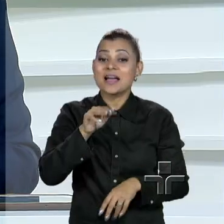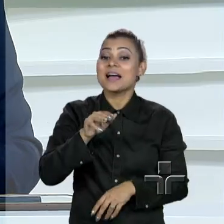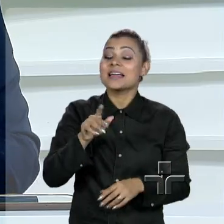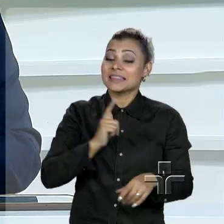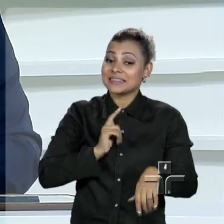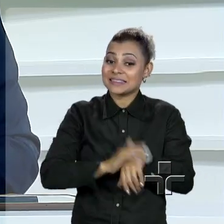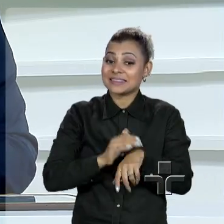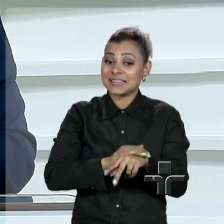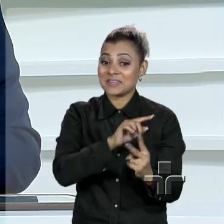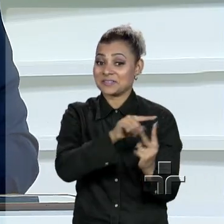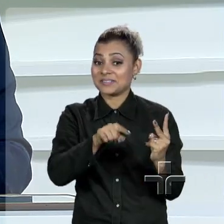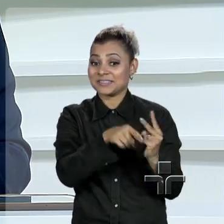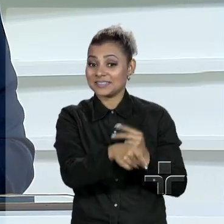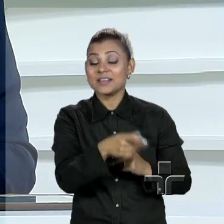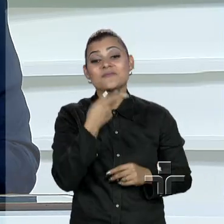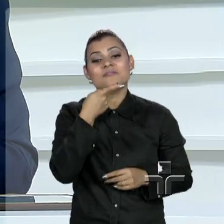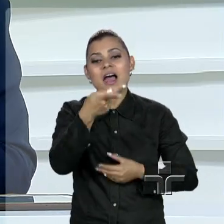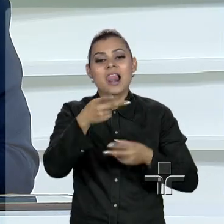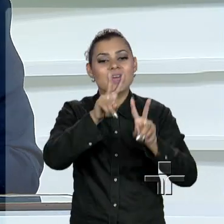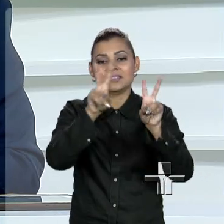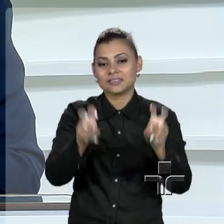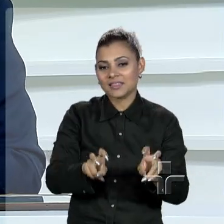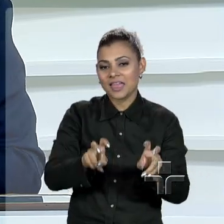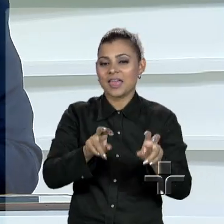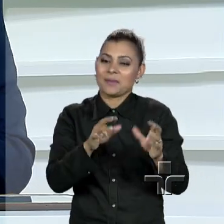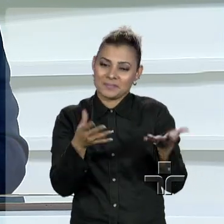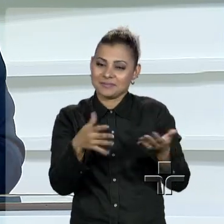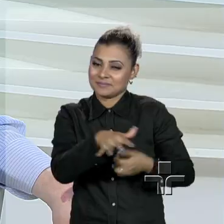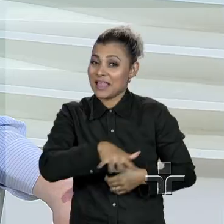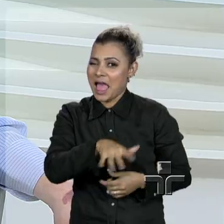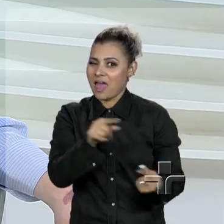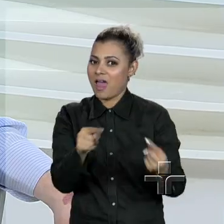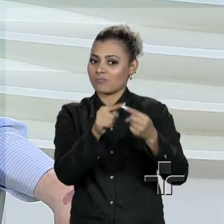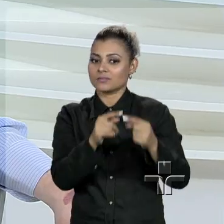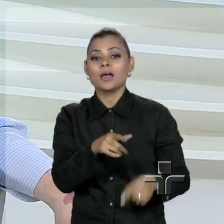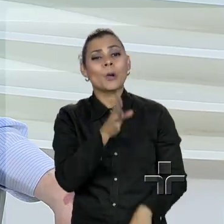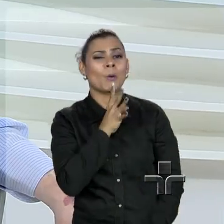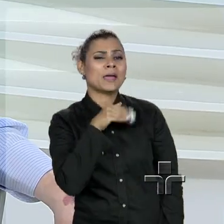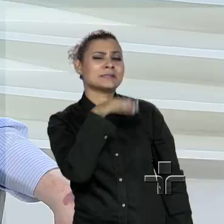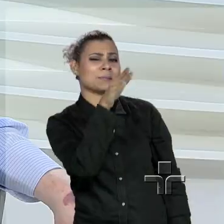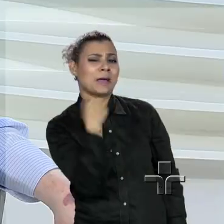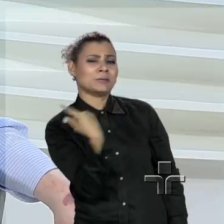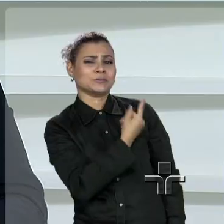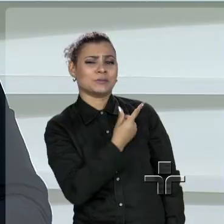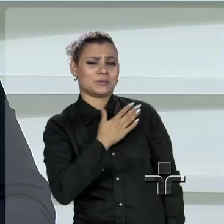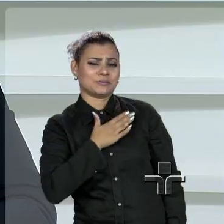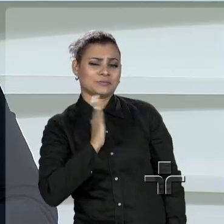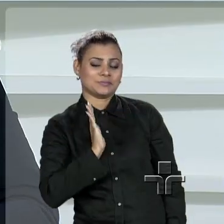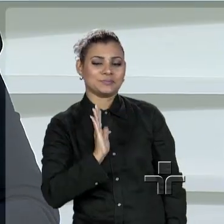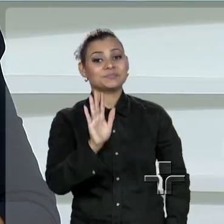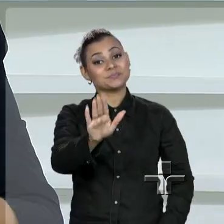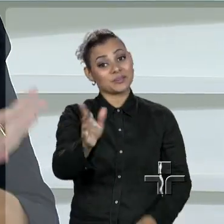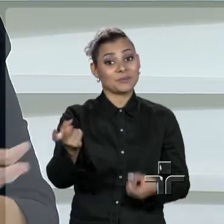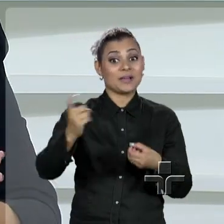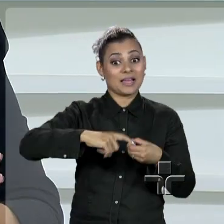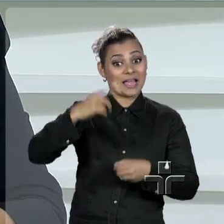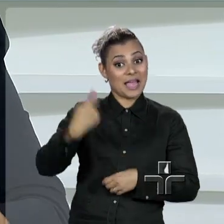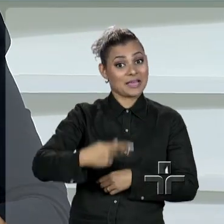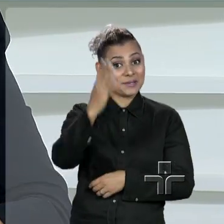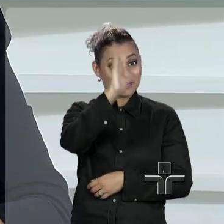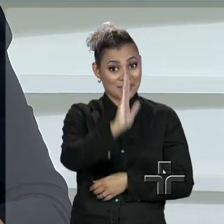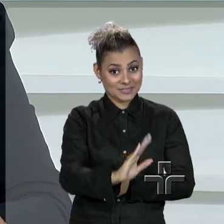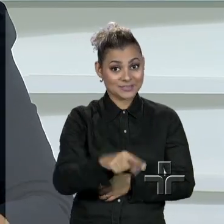Bloomberg. Pode falar de cadeira. Que conhece muito melhor do que nós. Vou manter aqui no Brasil, porque